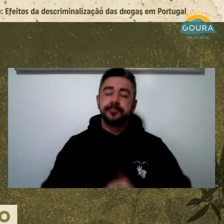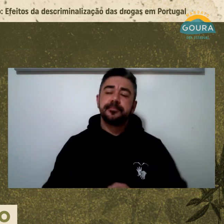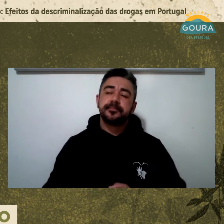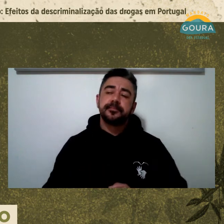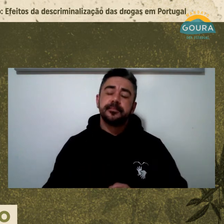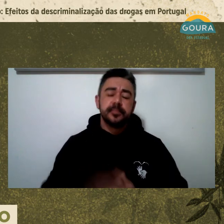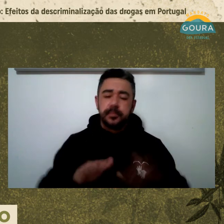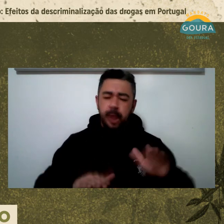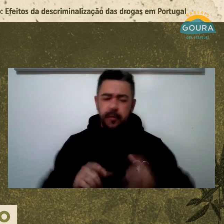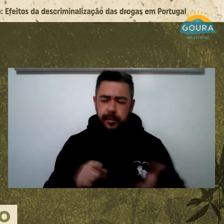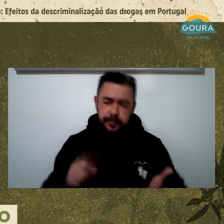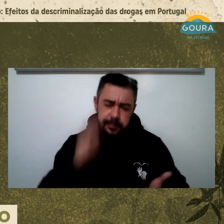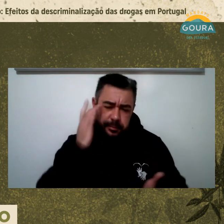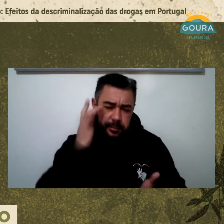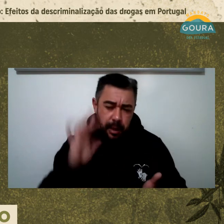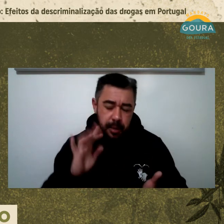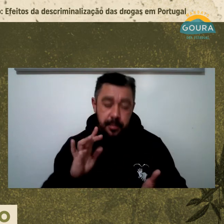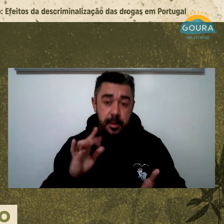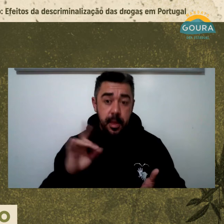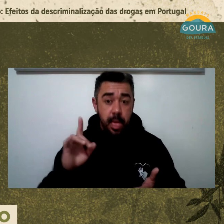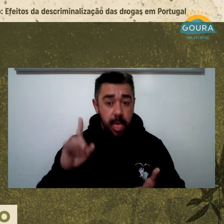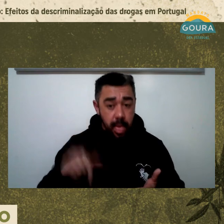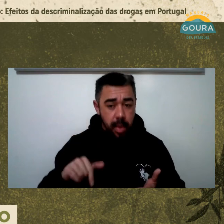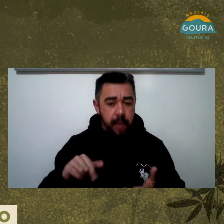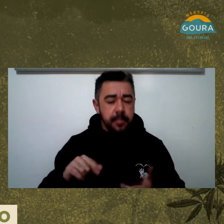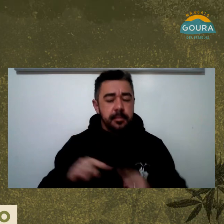que era caracterizada